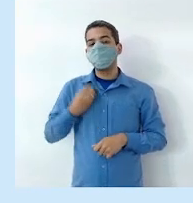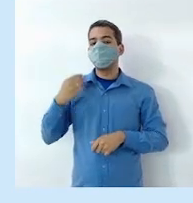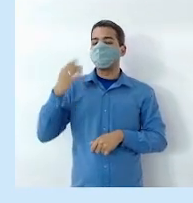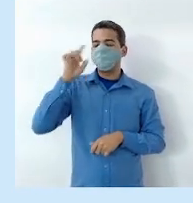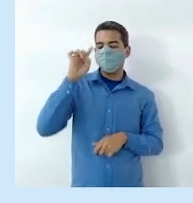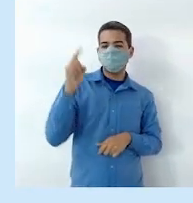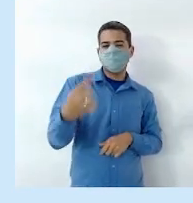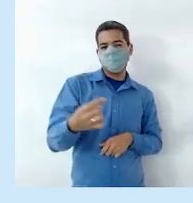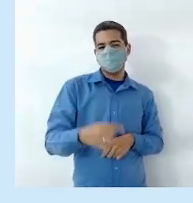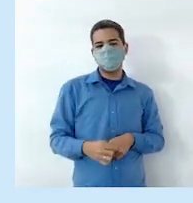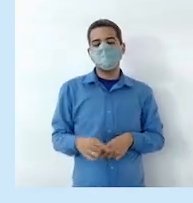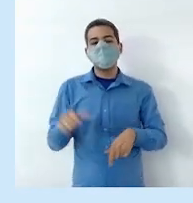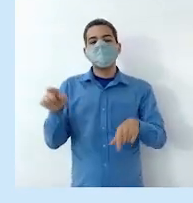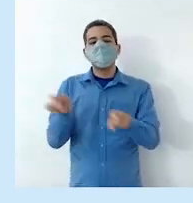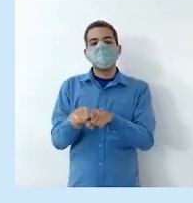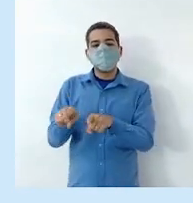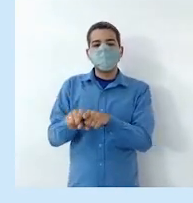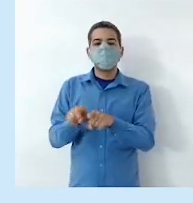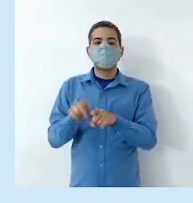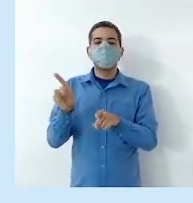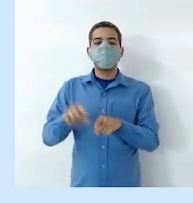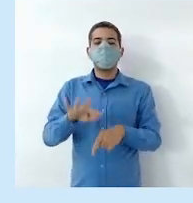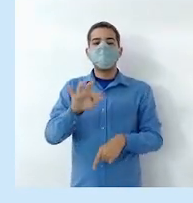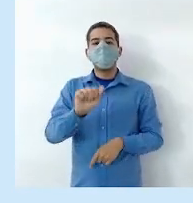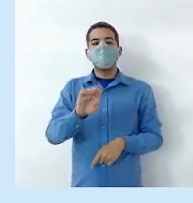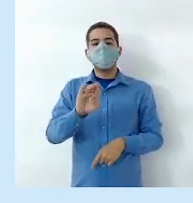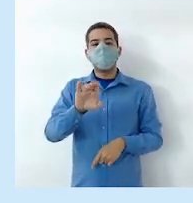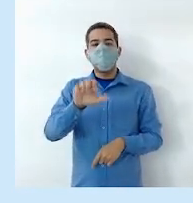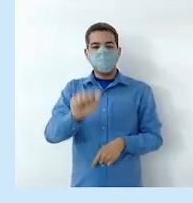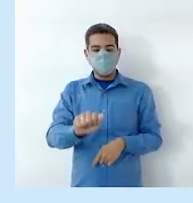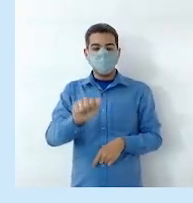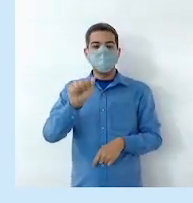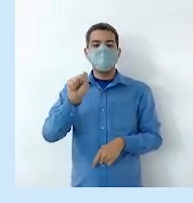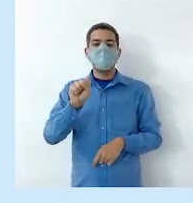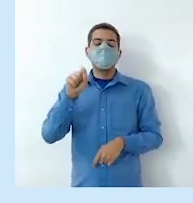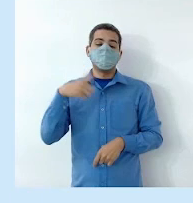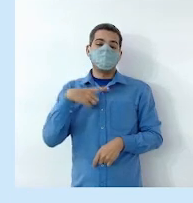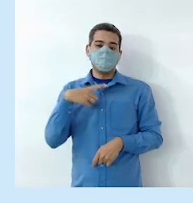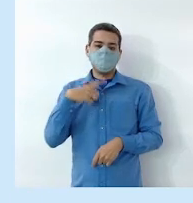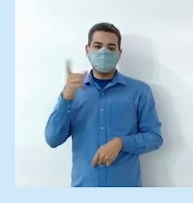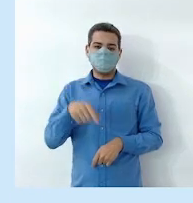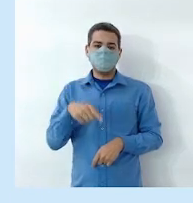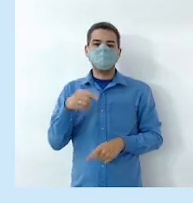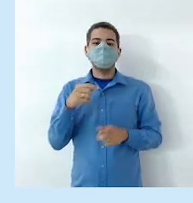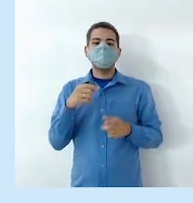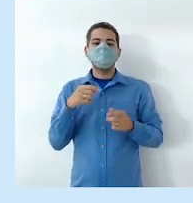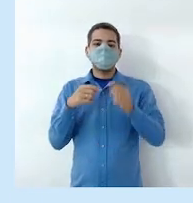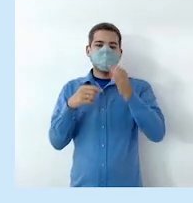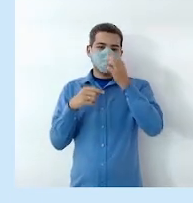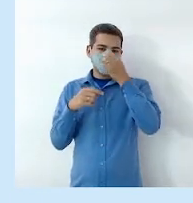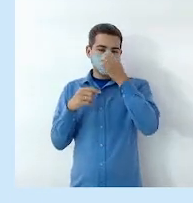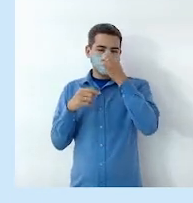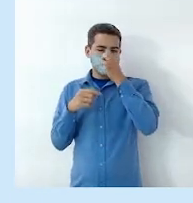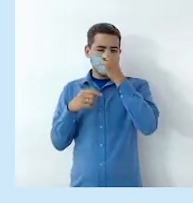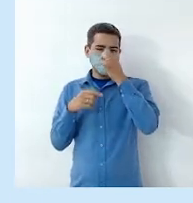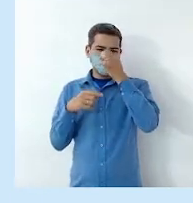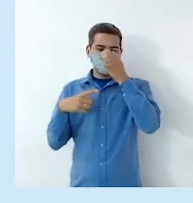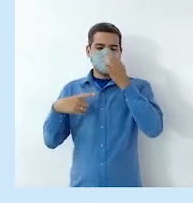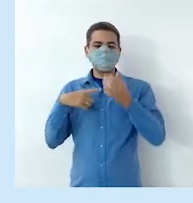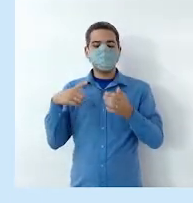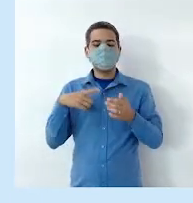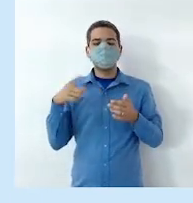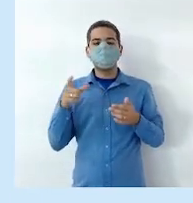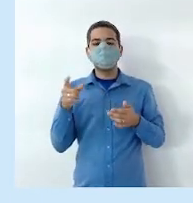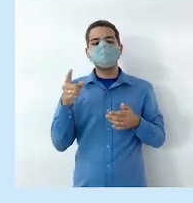dia a dia. E as fábulas, né? Que são esses gêneros fictícios que trabalham com esses elementos, ou